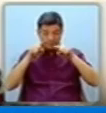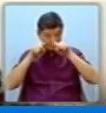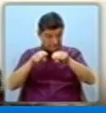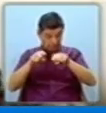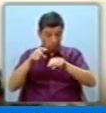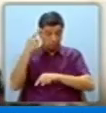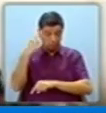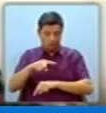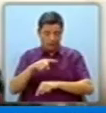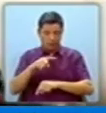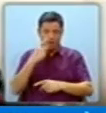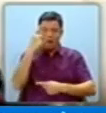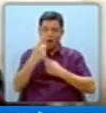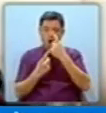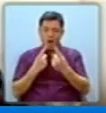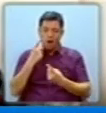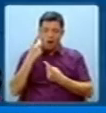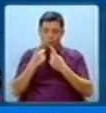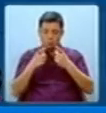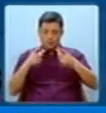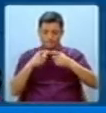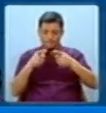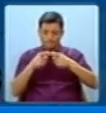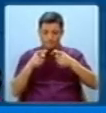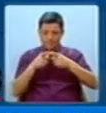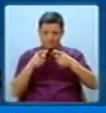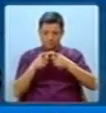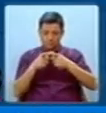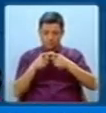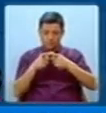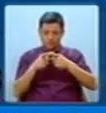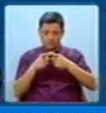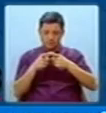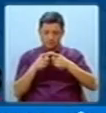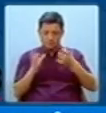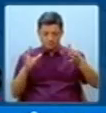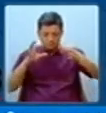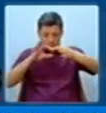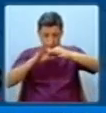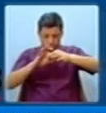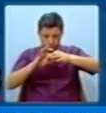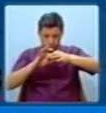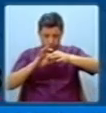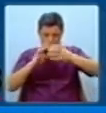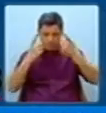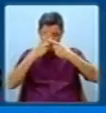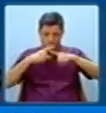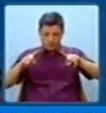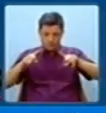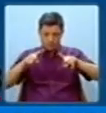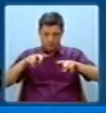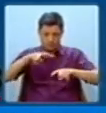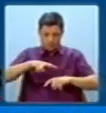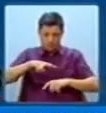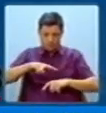tem alguns primos, digamos assim, ou seja, são elementos que têm o mesmo número de prótons e eletrões, mas que diferem no número de nêutrons, ou